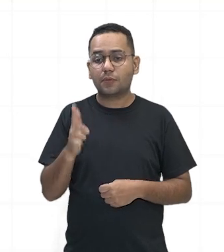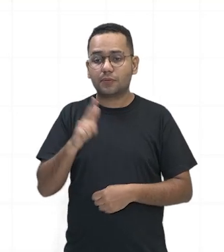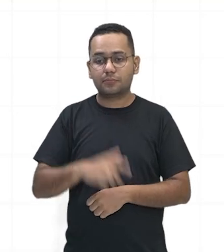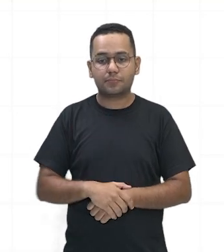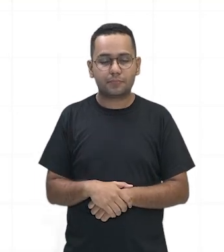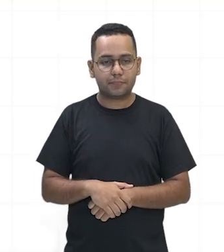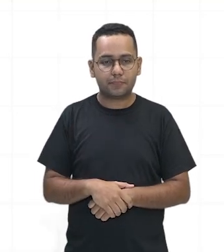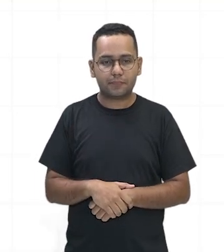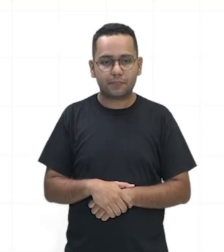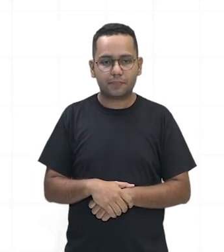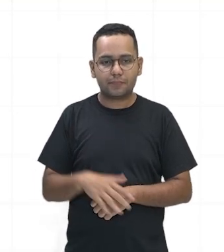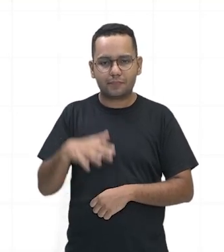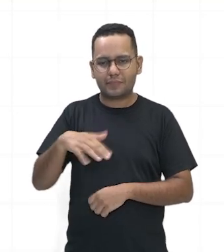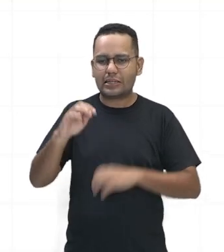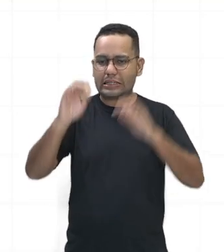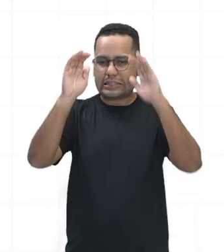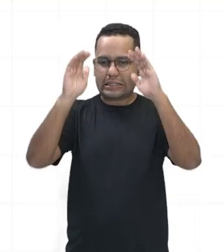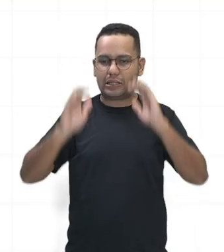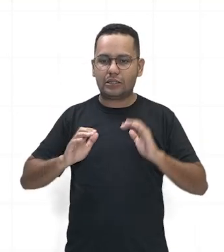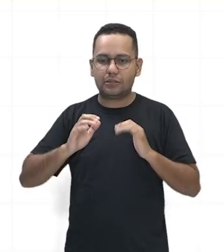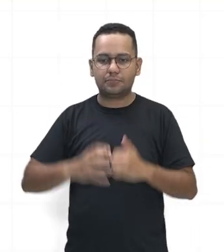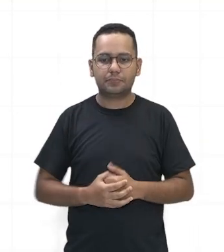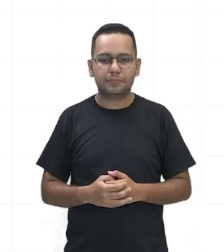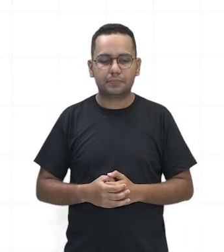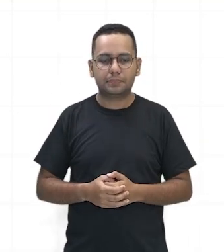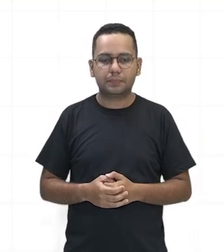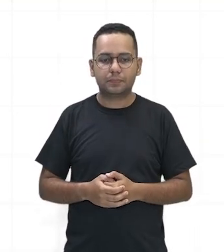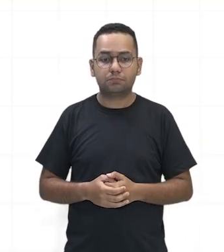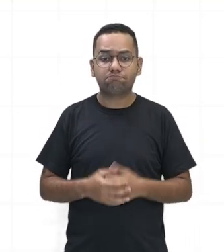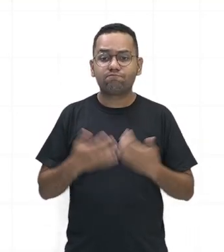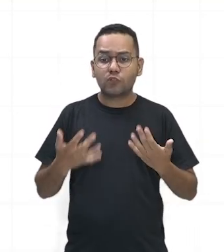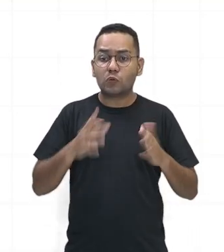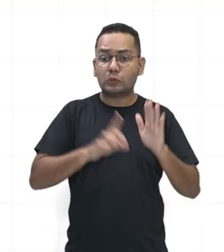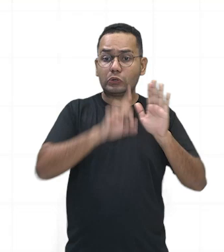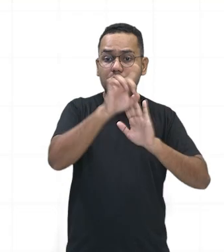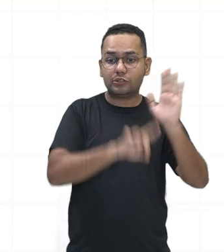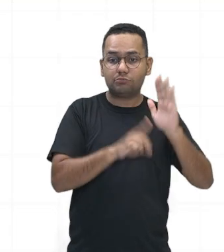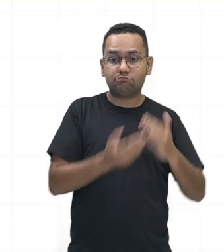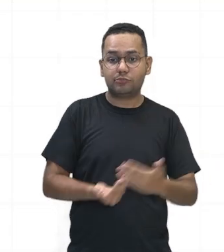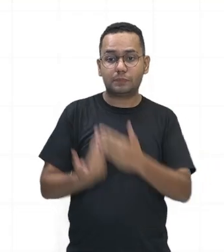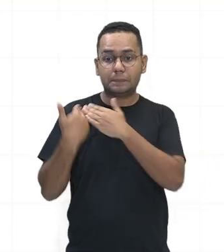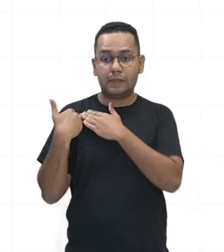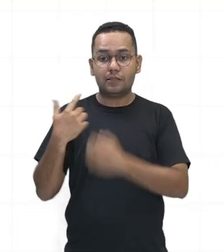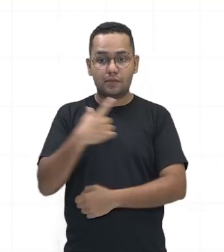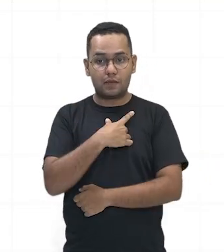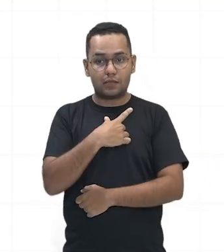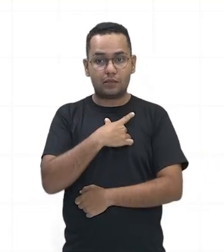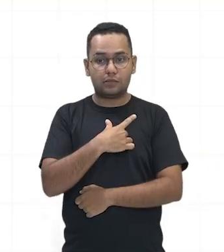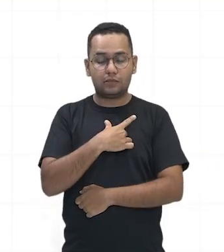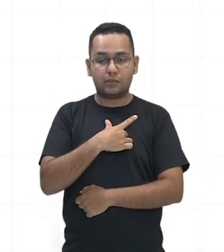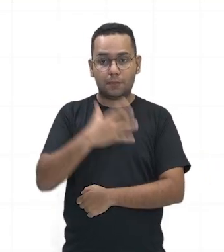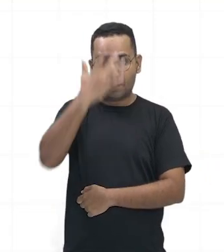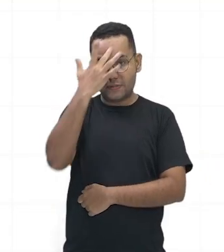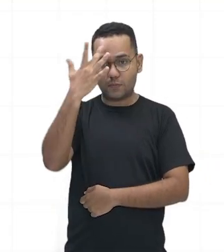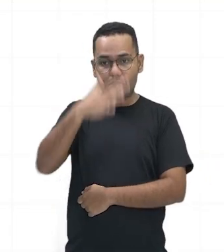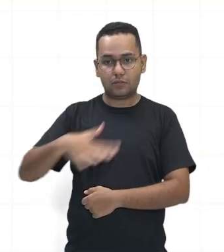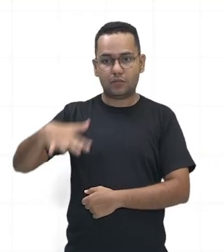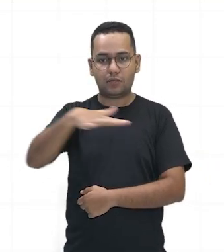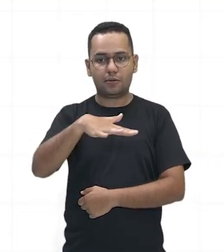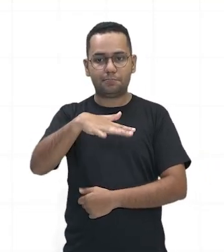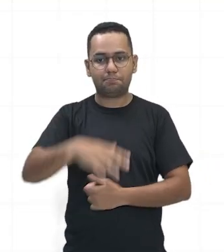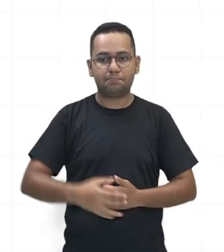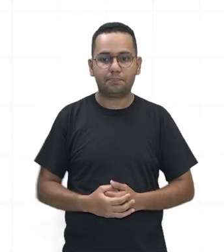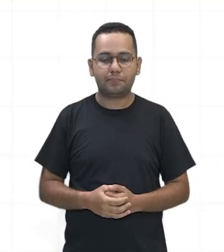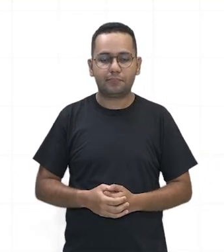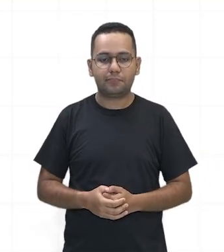da cidadania. Quais são os direitos e deveres que todas as pessoas têm, por exemplo, ao acesso